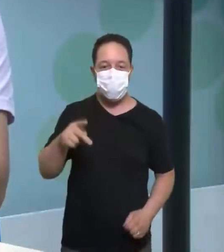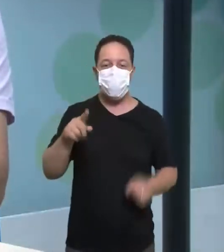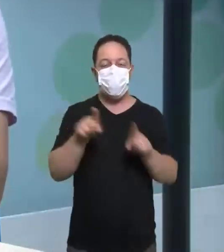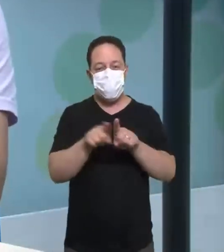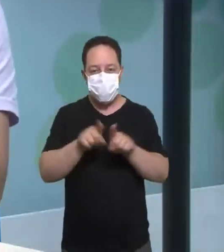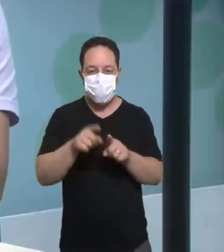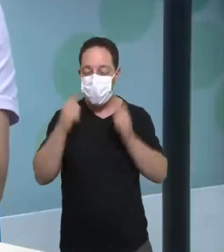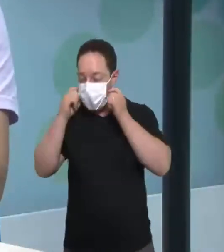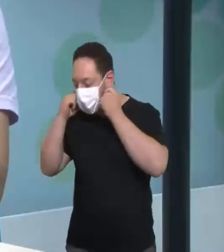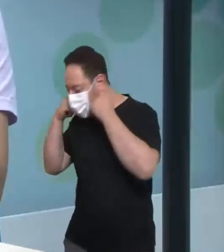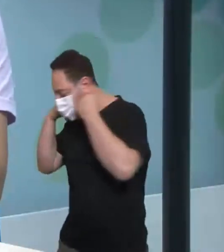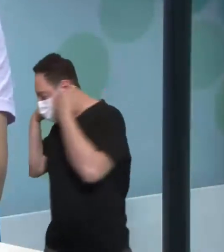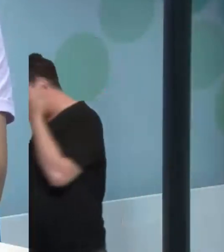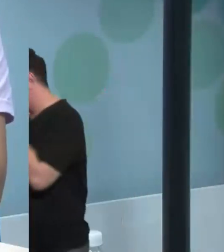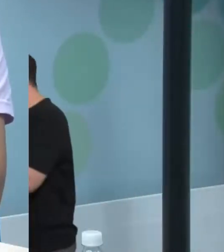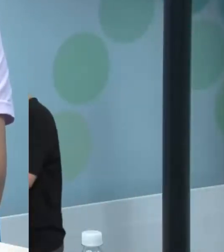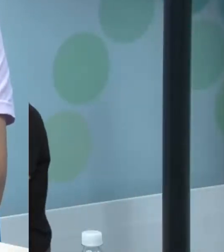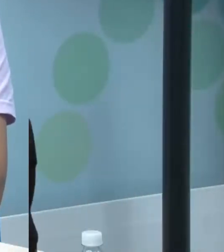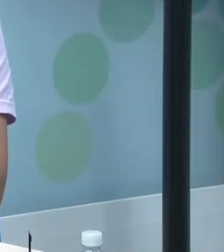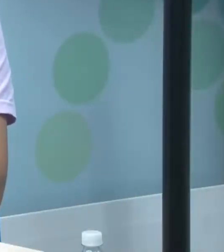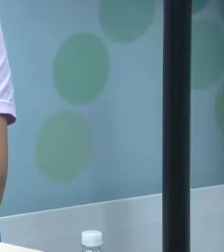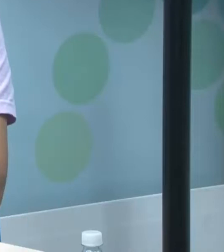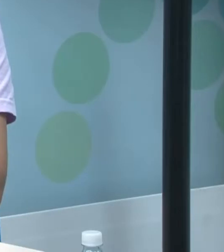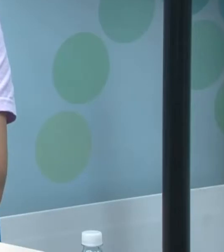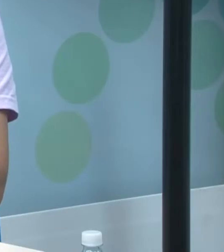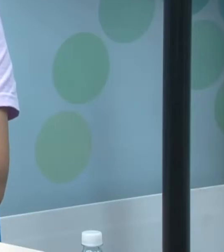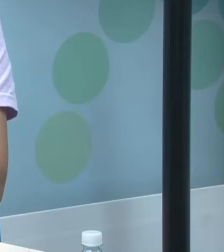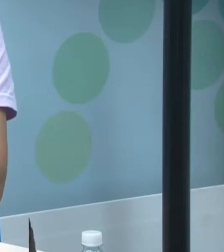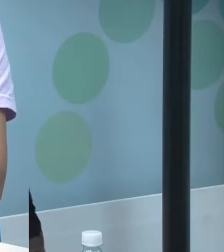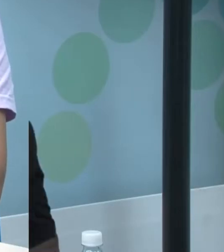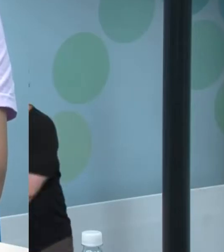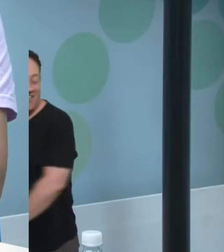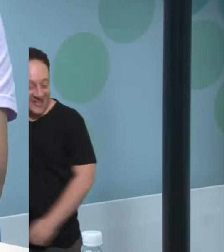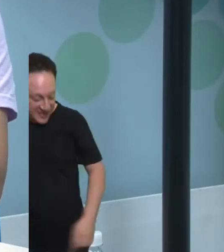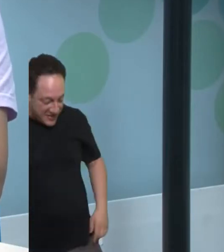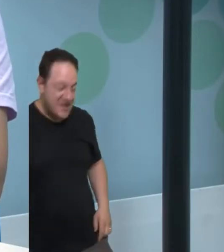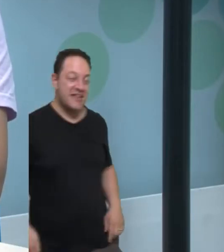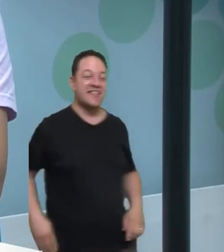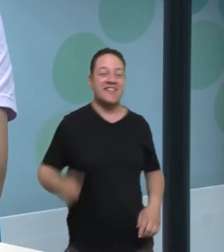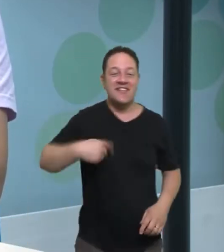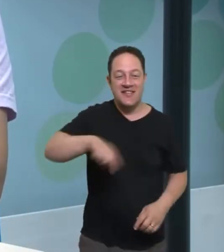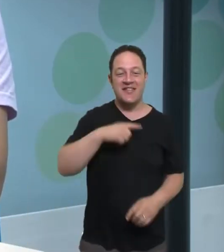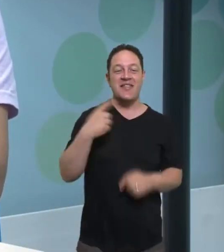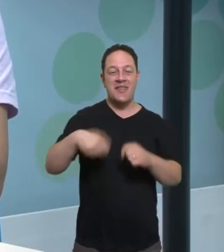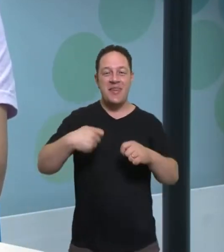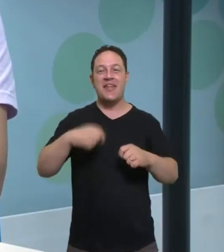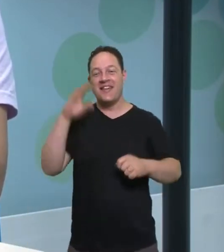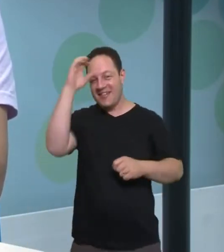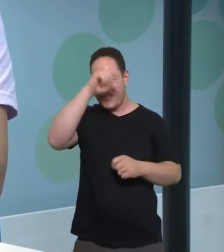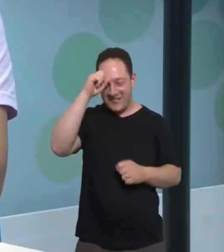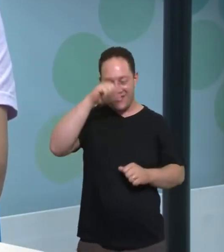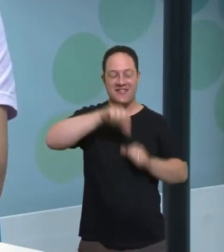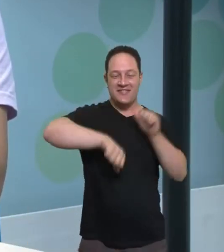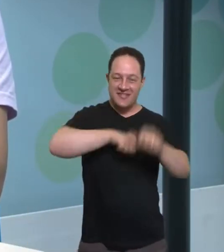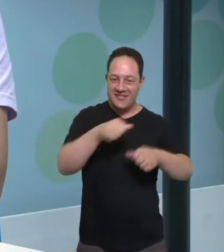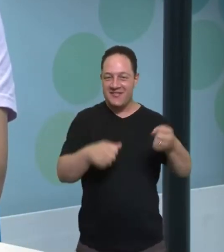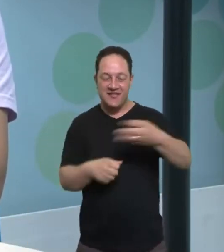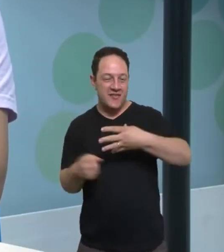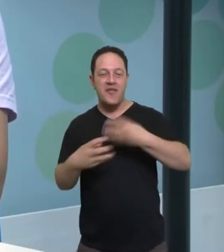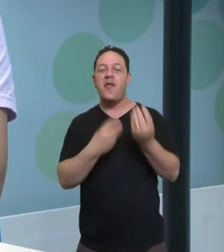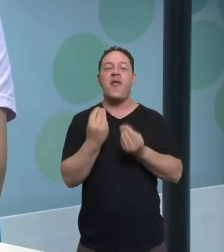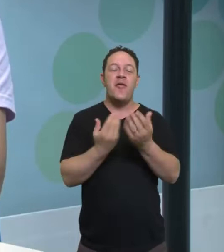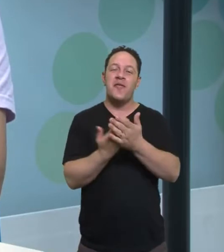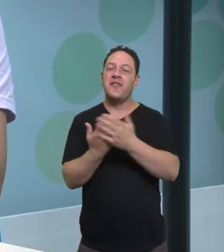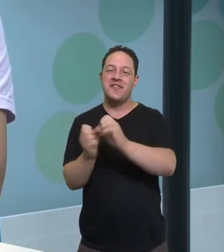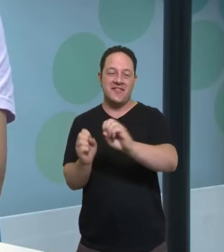se Reinventar esse re-significar aí o quanto dar aula então para ambos os lados não foi um processo